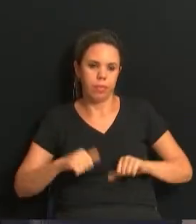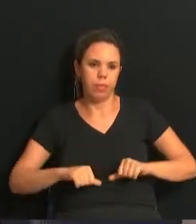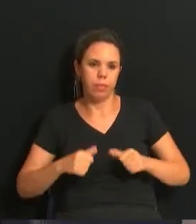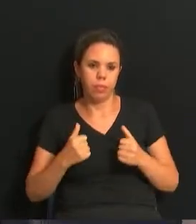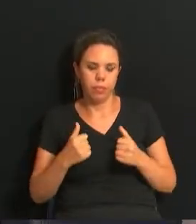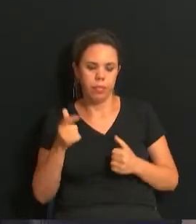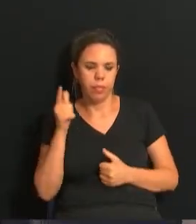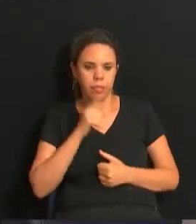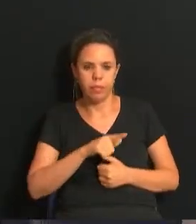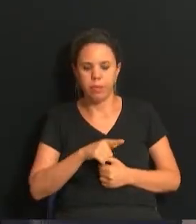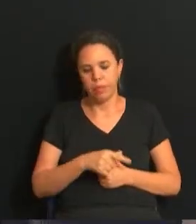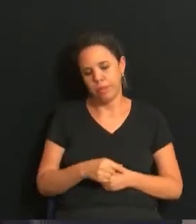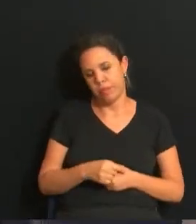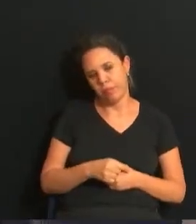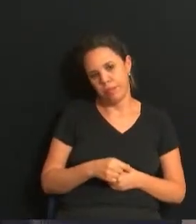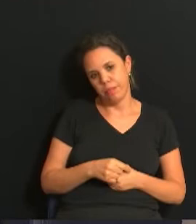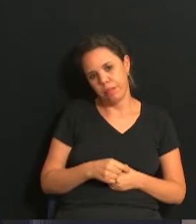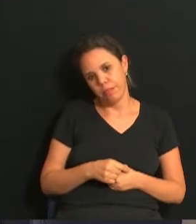conseguir